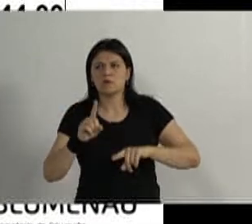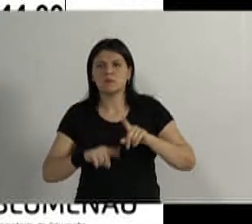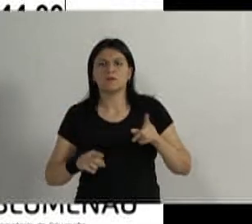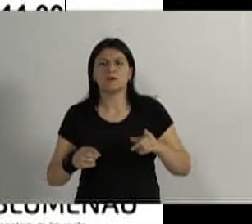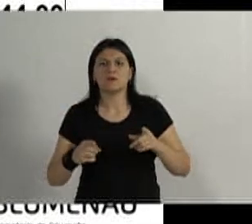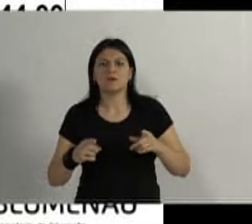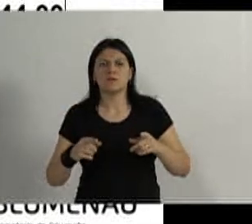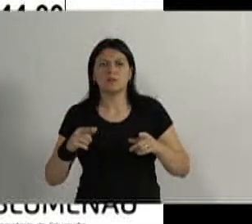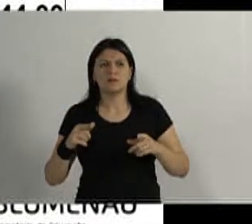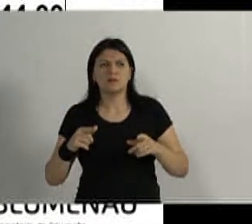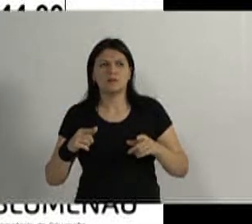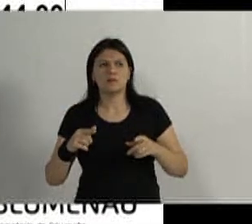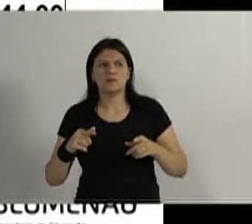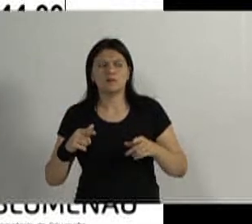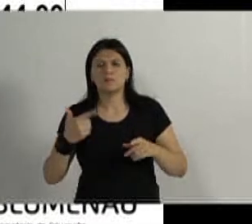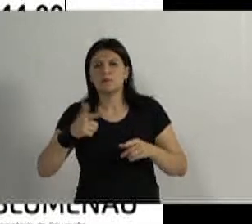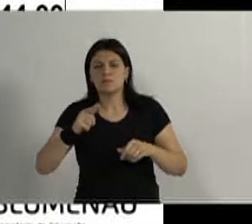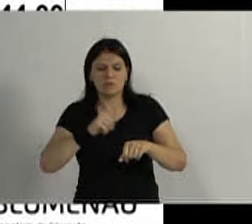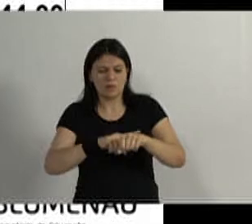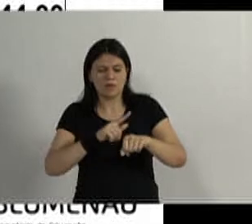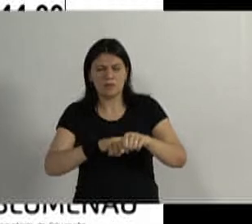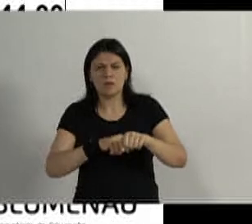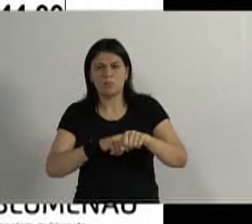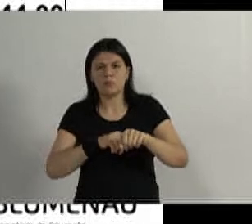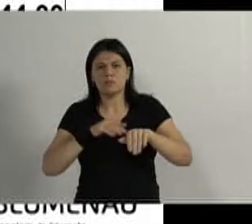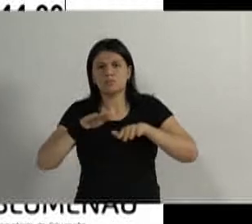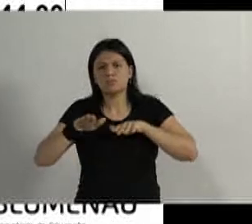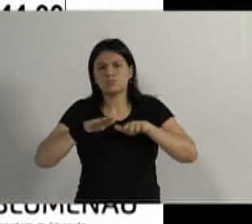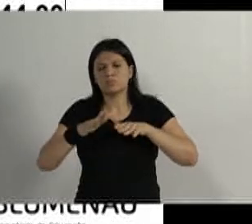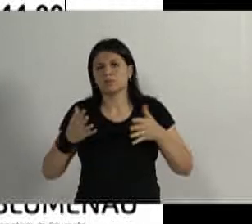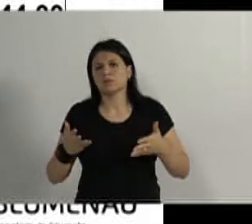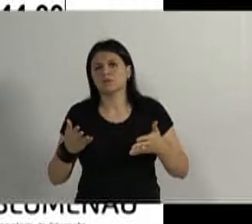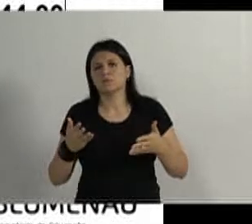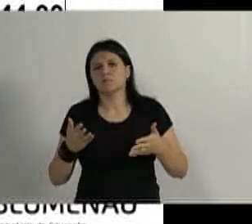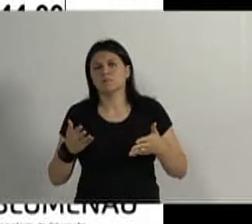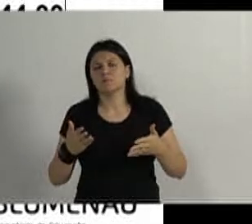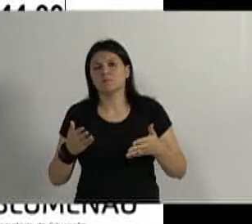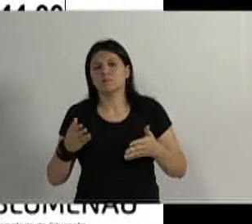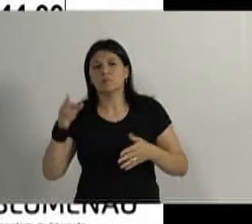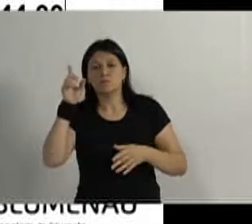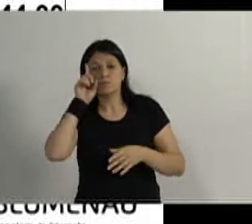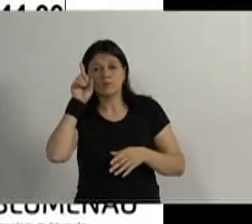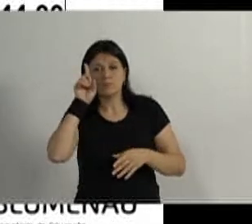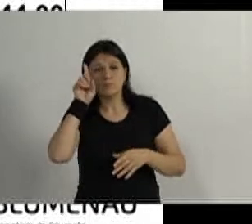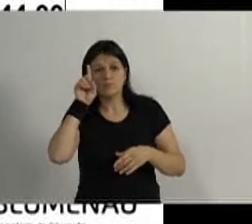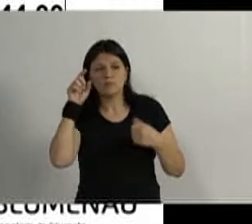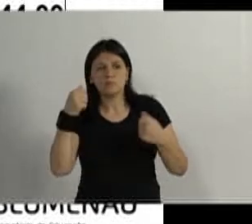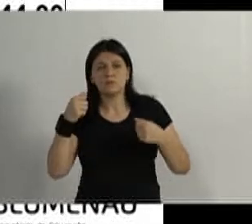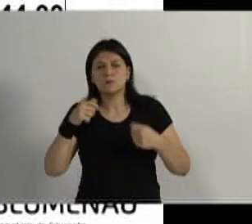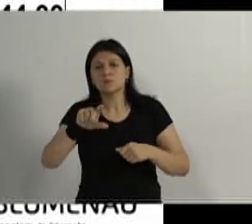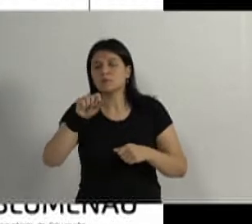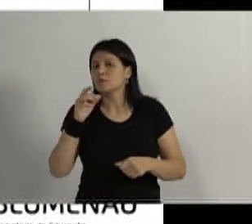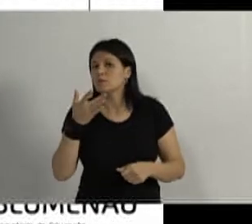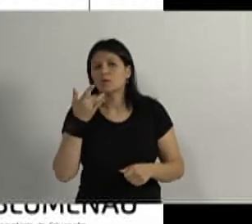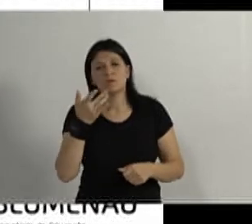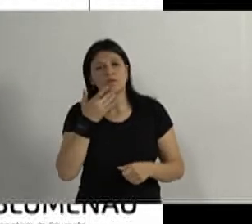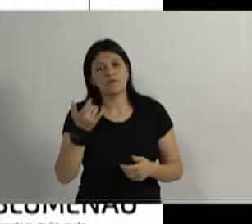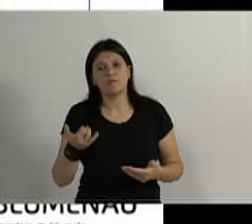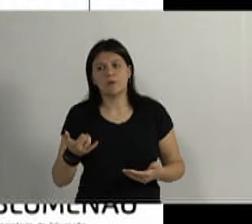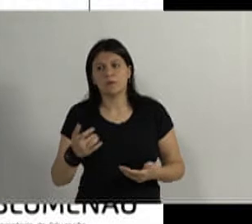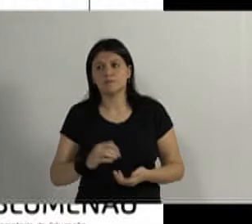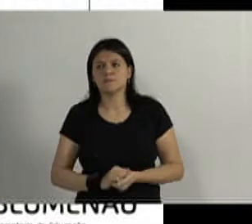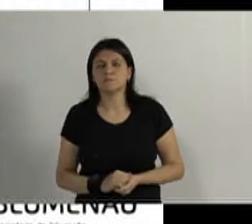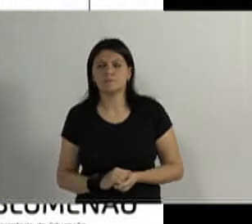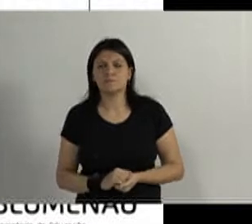mais tempo fazer licitação Então você fica refém desse circunstâncias são decisões o dia todo todos os dias que não são fácil não